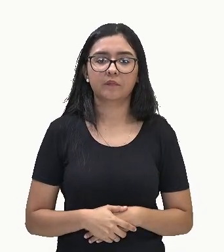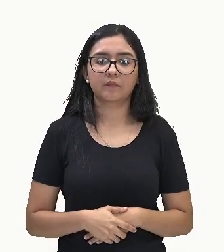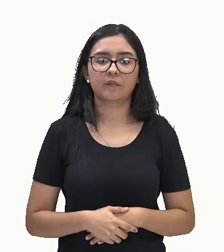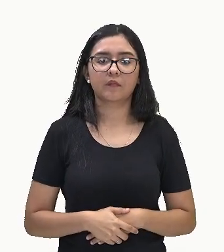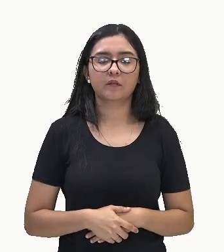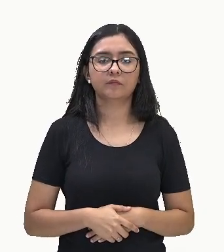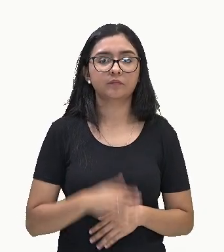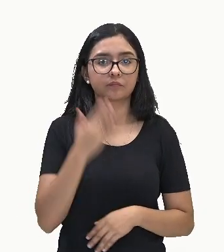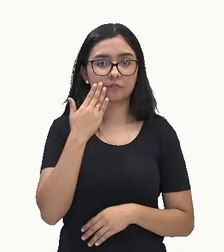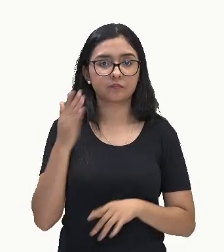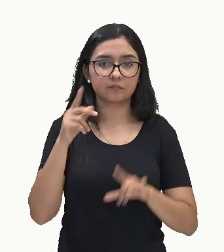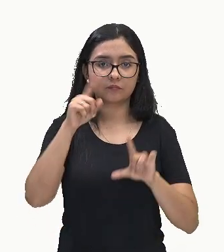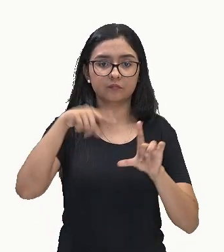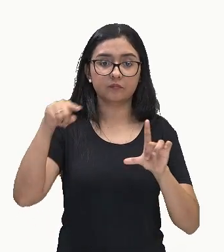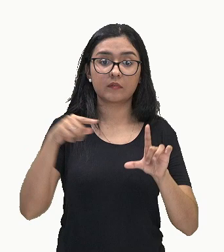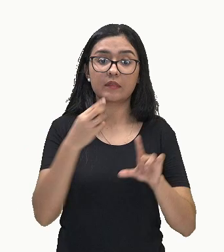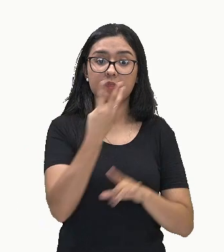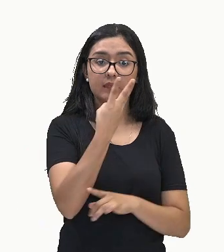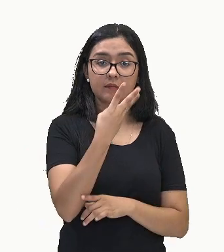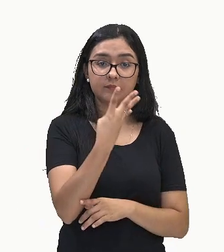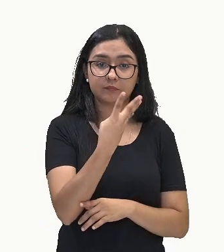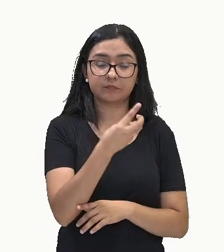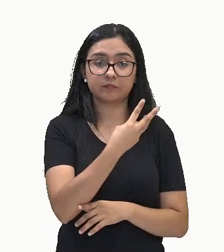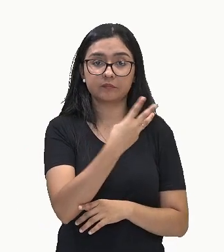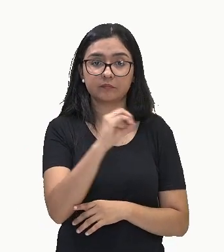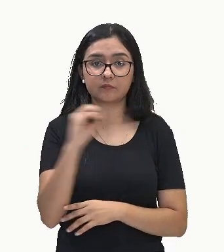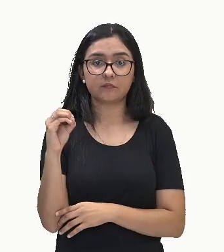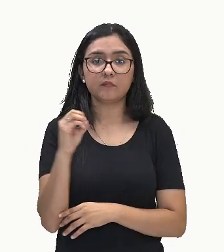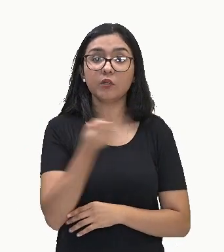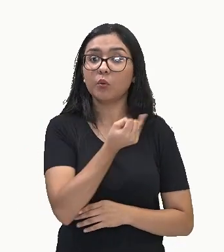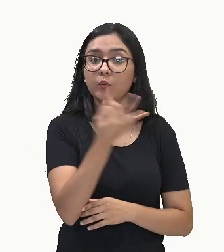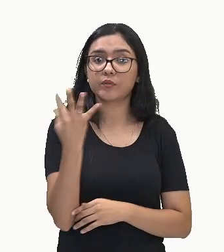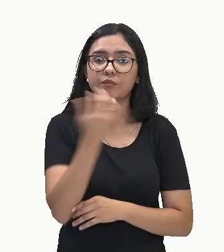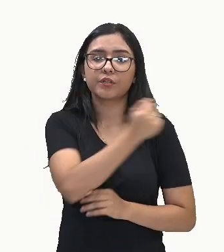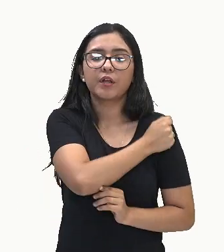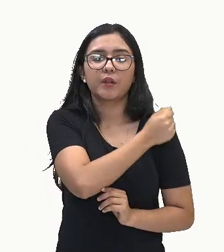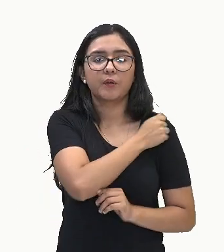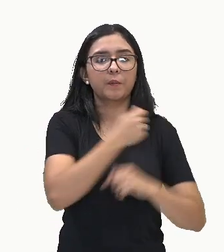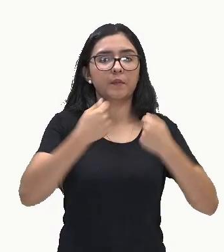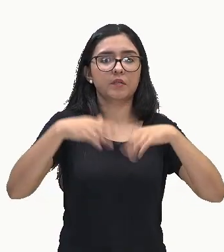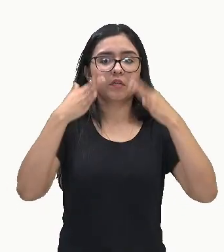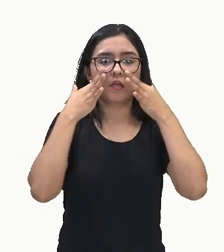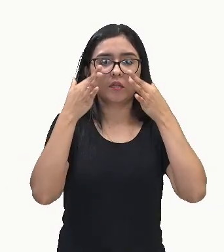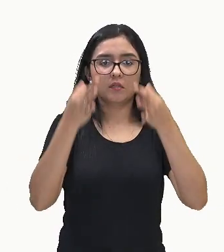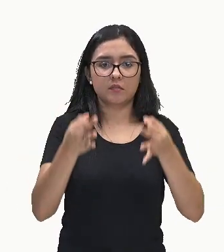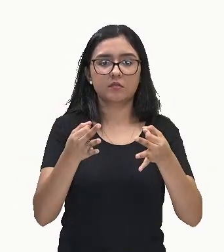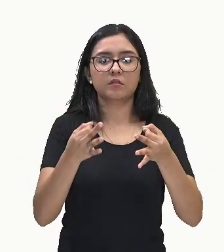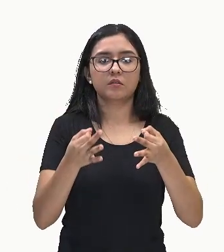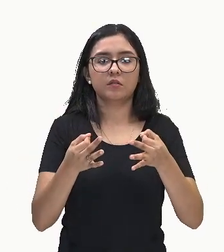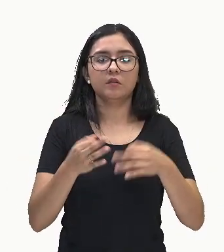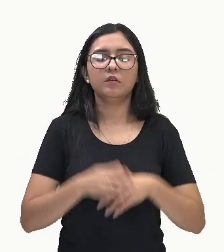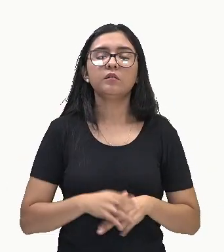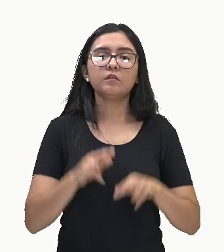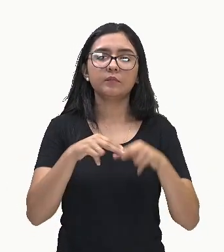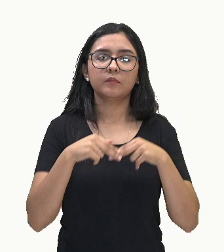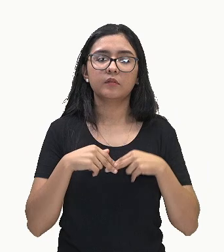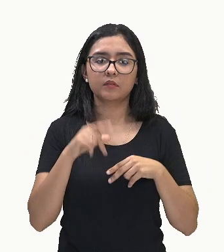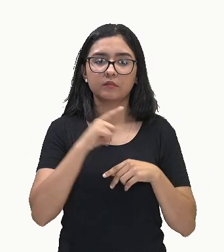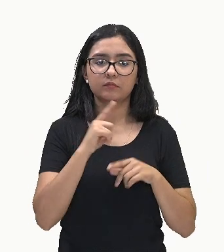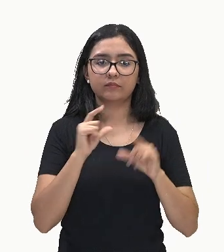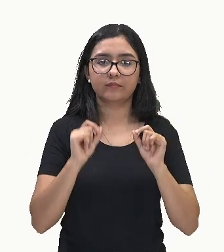ó é a quantidade de alunos certo tem que prestar muita atenção nisso daqui porque tem os nossos distratores